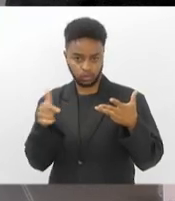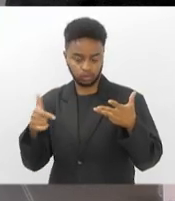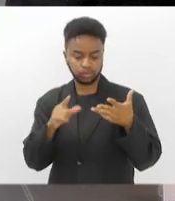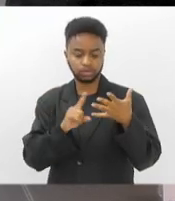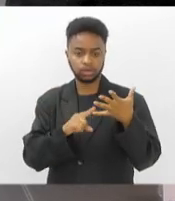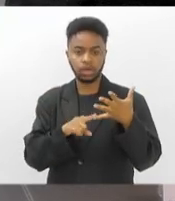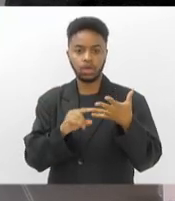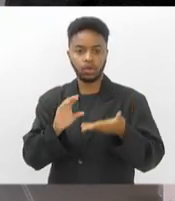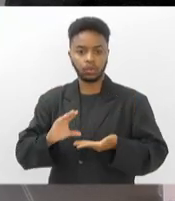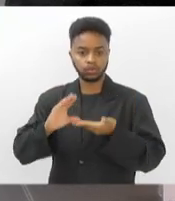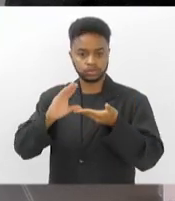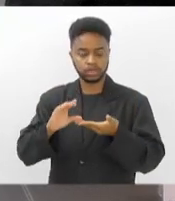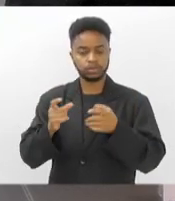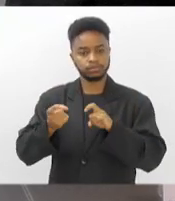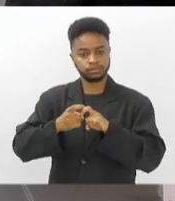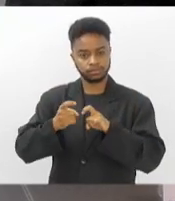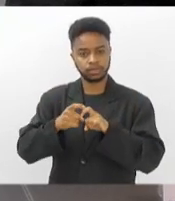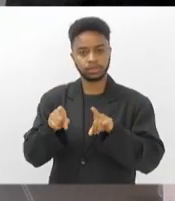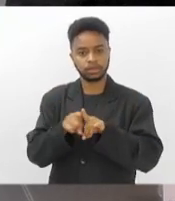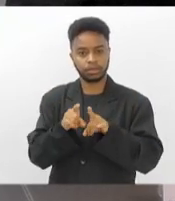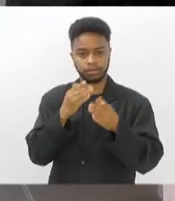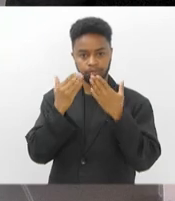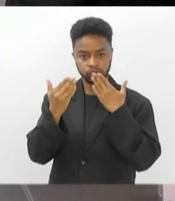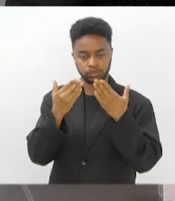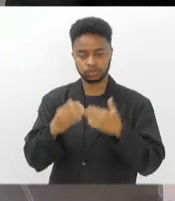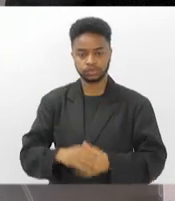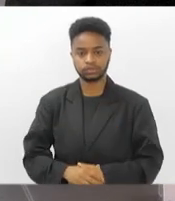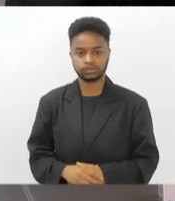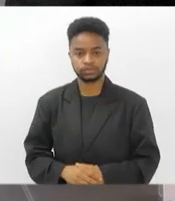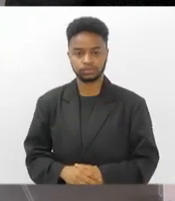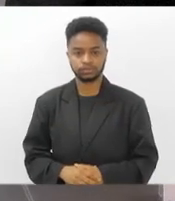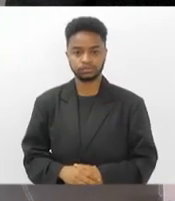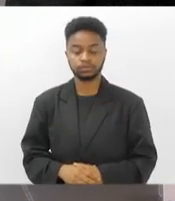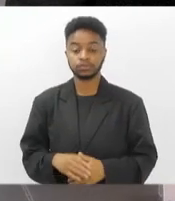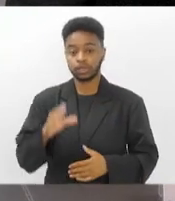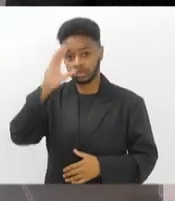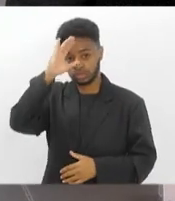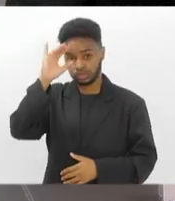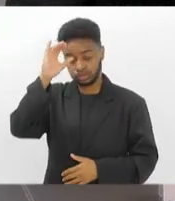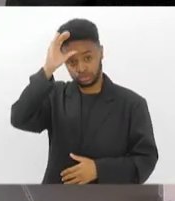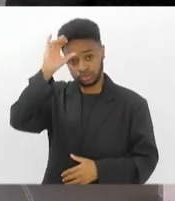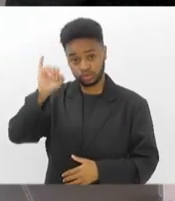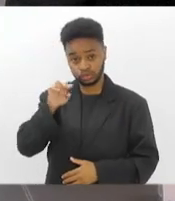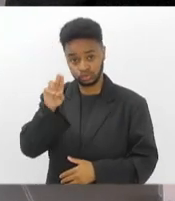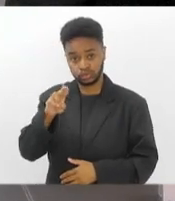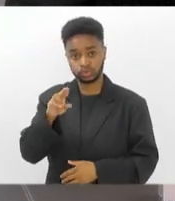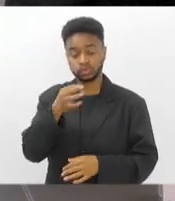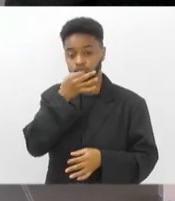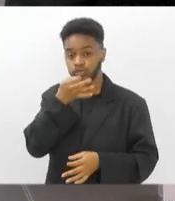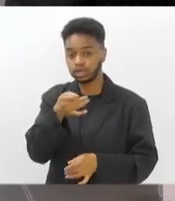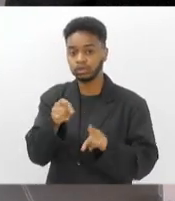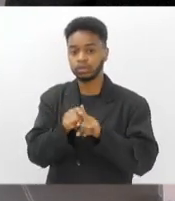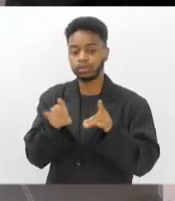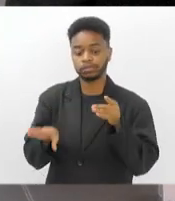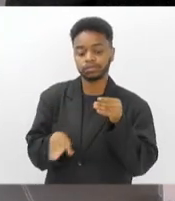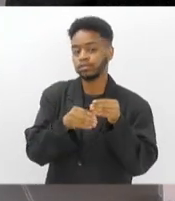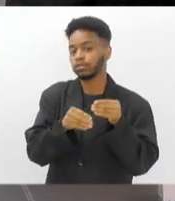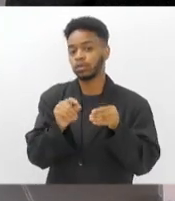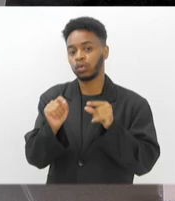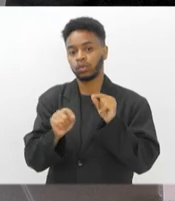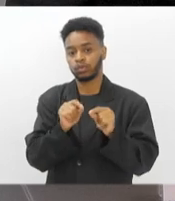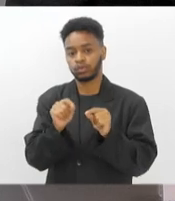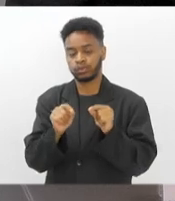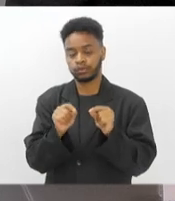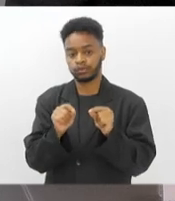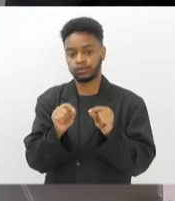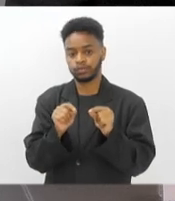Psicologia a tia Ju sugeriu especificamente além desses que eu citei ela coloca no no